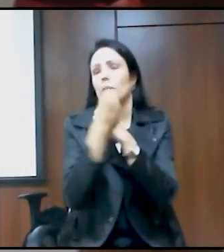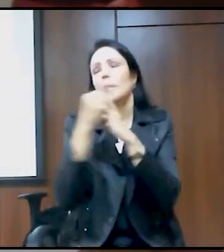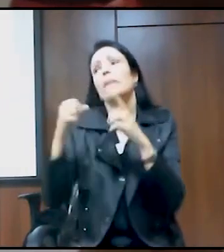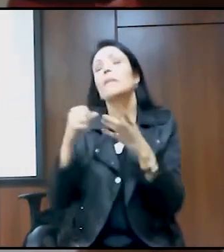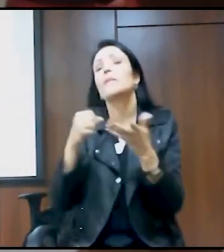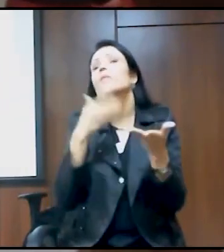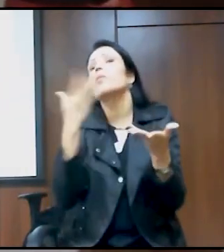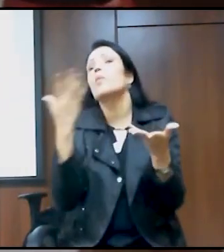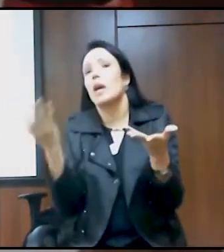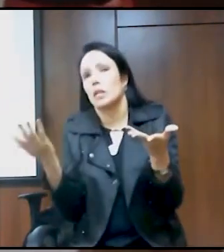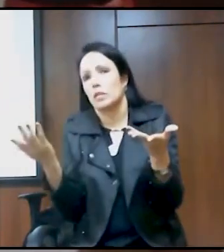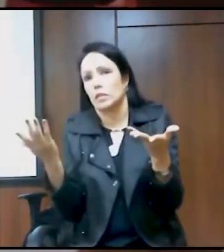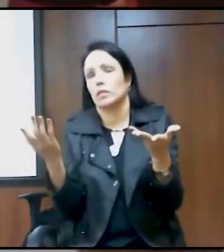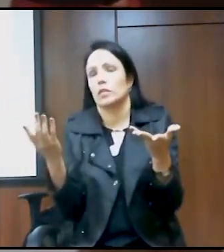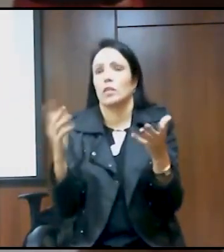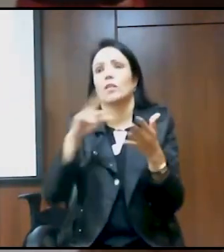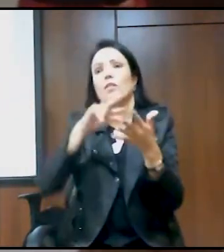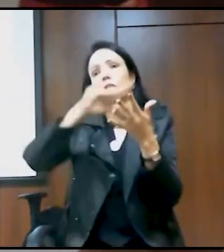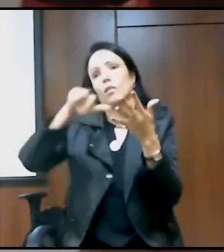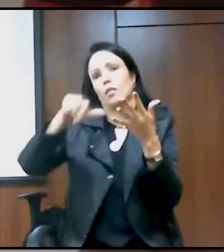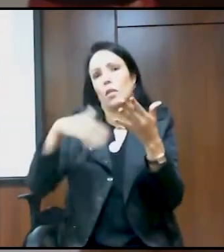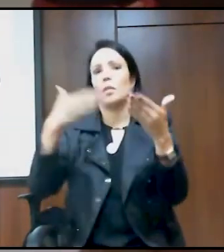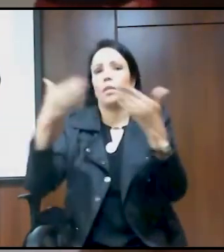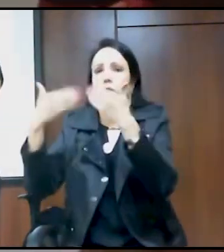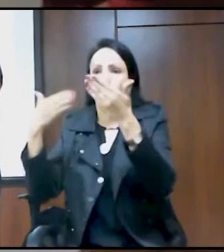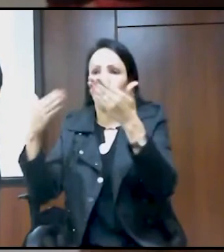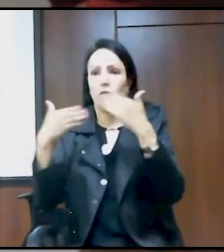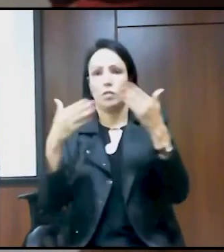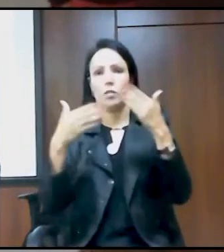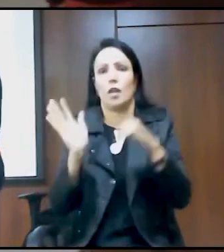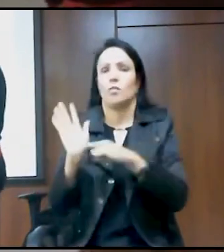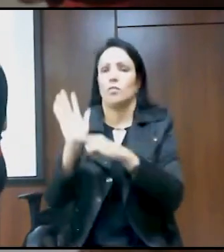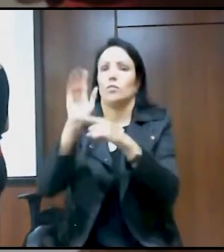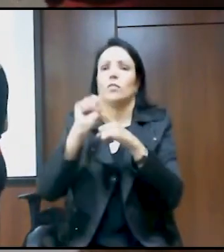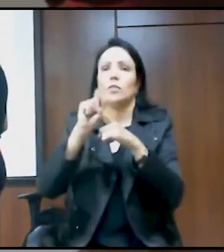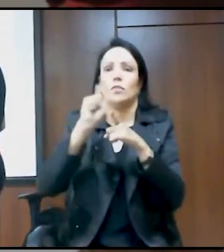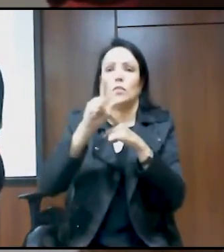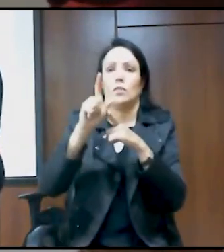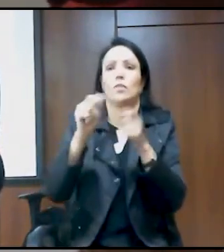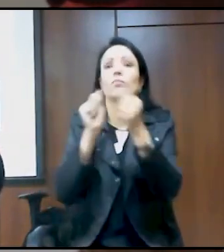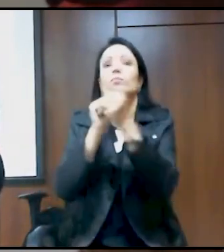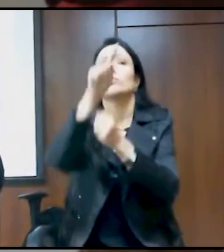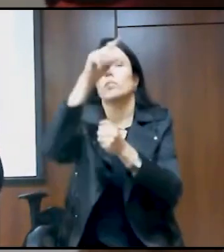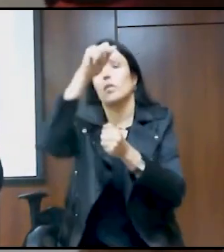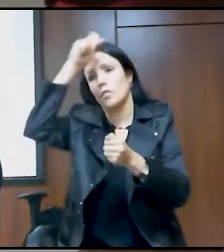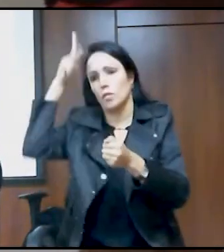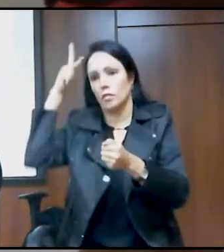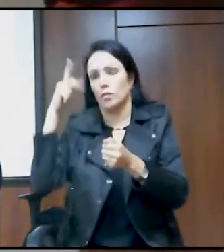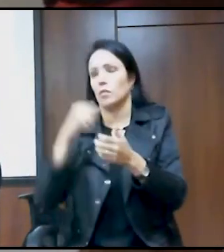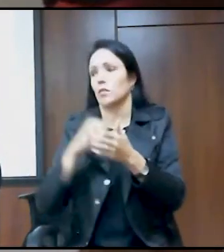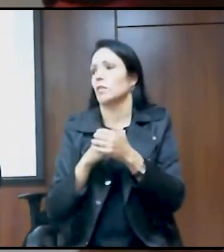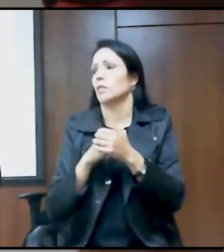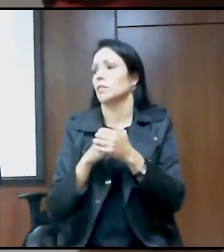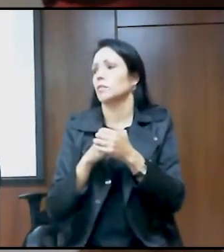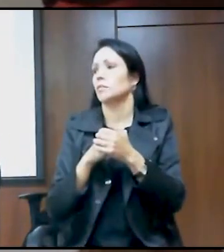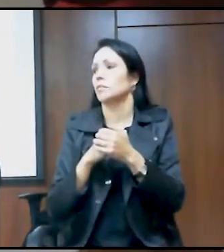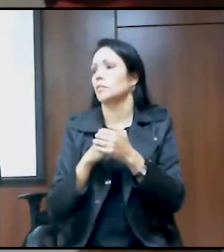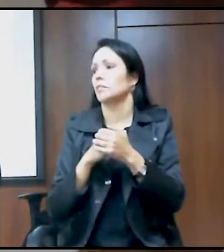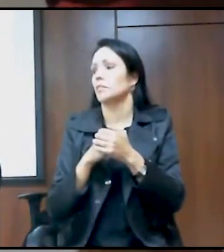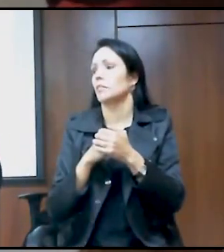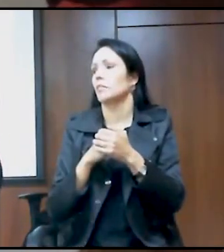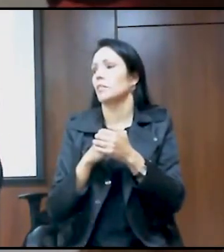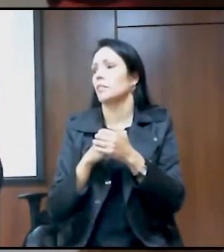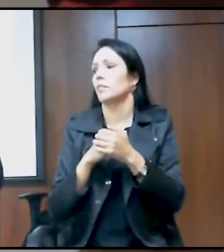os argumentos, estou dando elementos para a gente discutir o auxílio aluguel com a prefeitura, tá? Não vou parar nisso daqui,